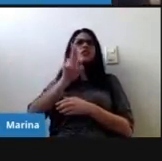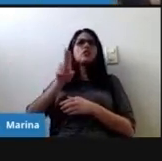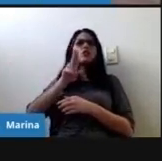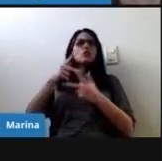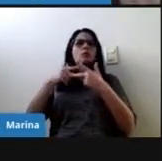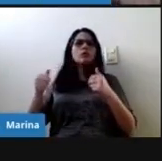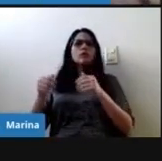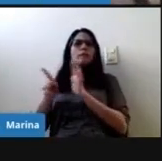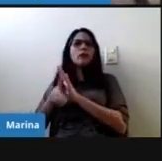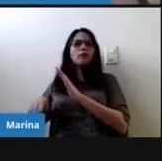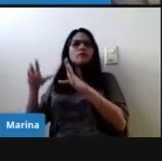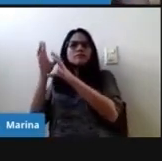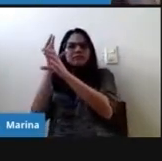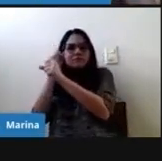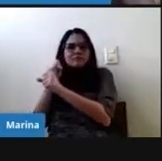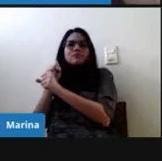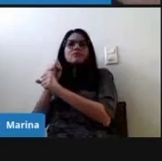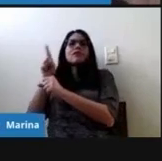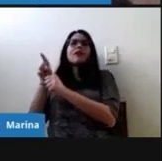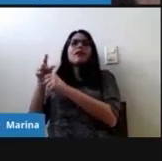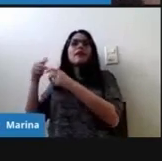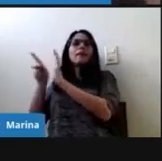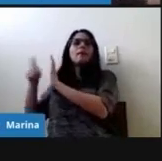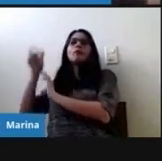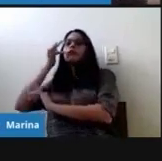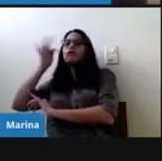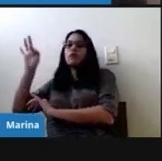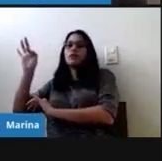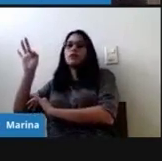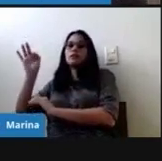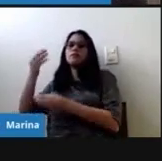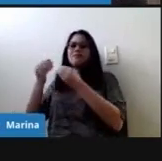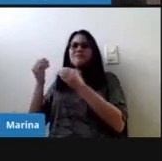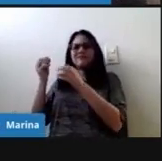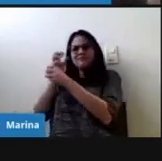origem francesa, que ele trabalha com uma análise de múltiplas